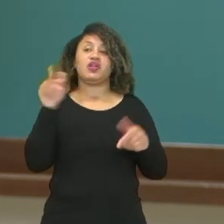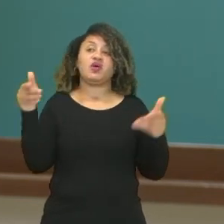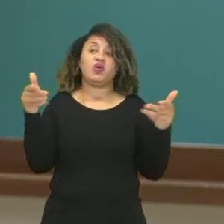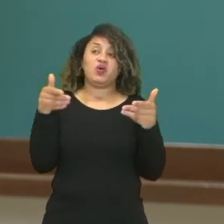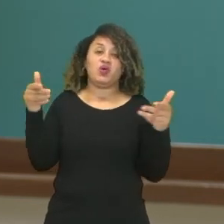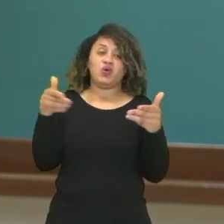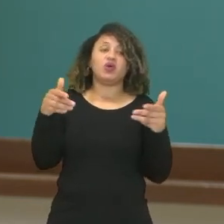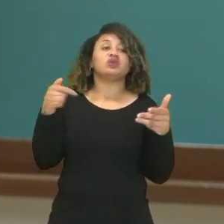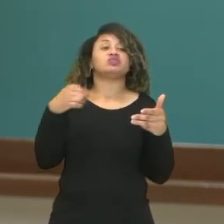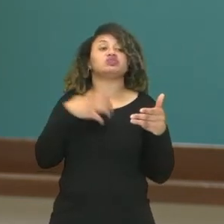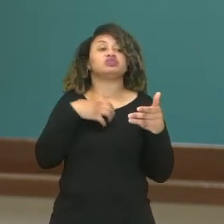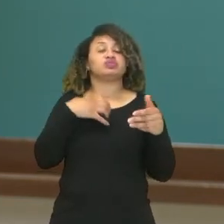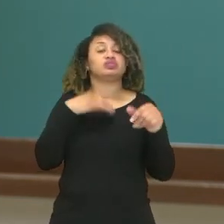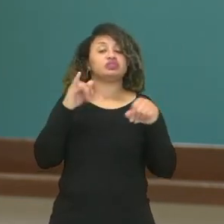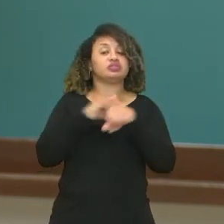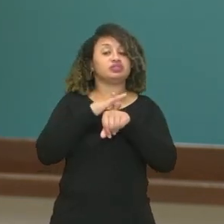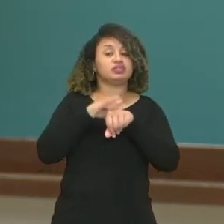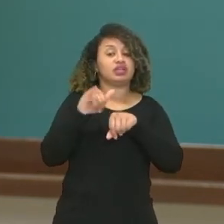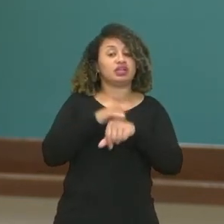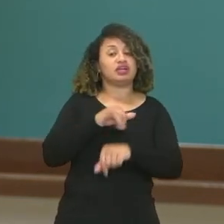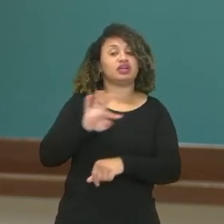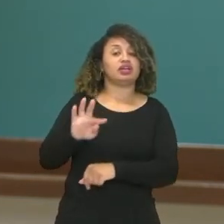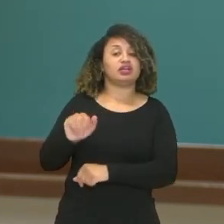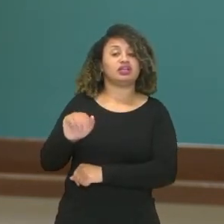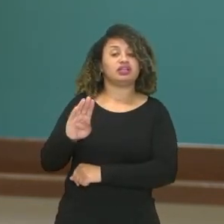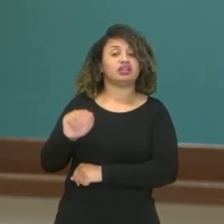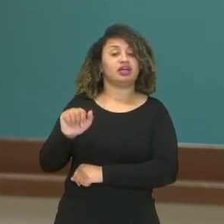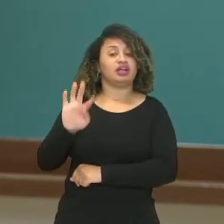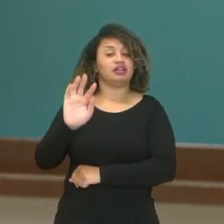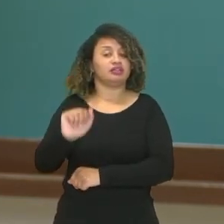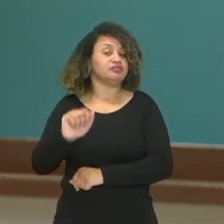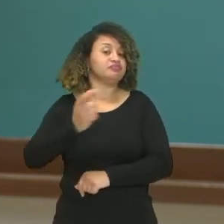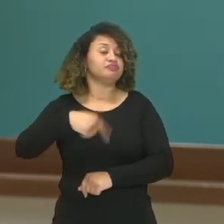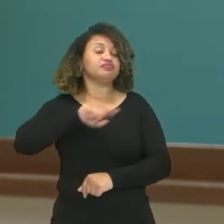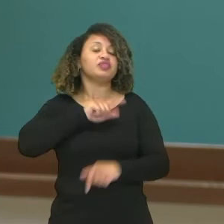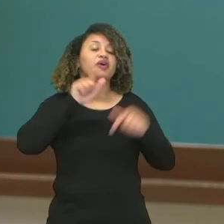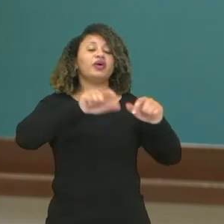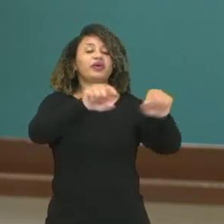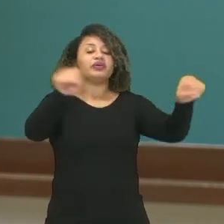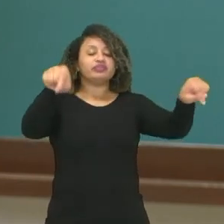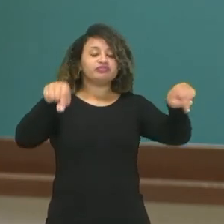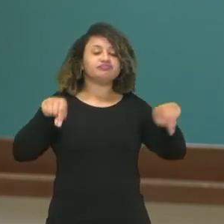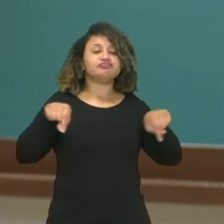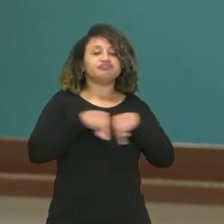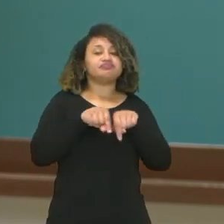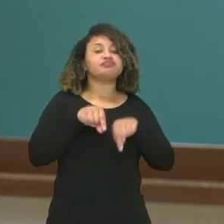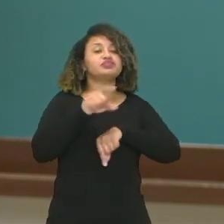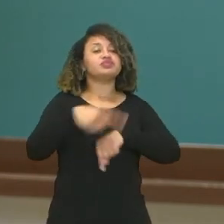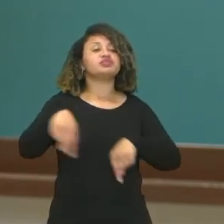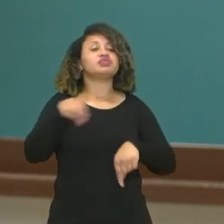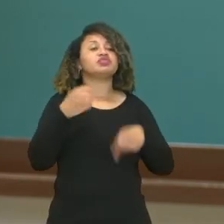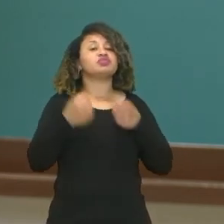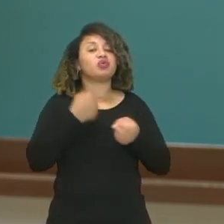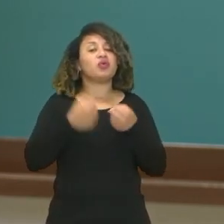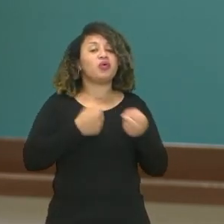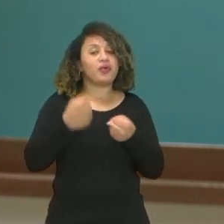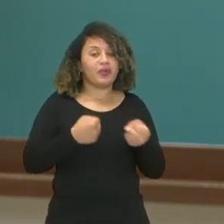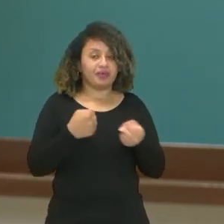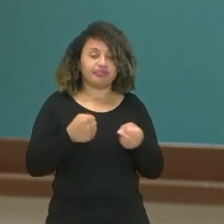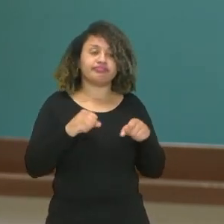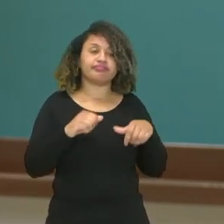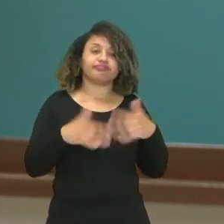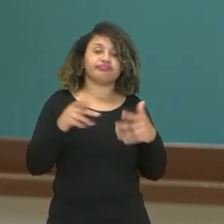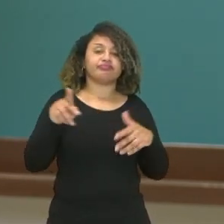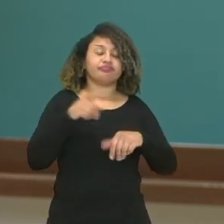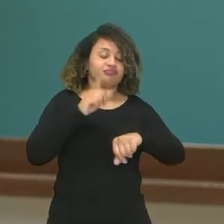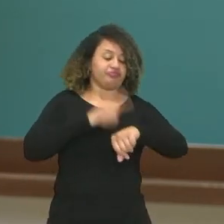fazer esse método Tabata, né? E a gente vai fazer na quadra aqui e vocês vão correr. Então, o professor